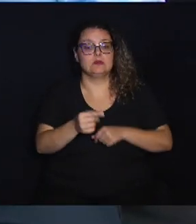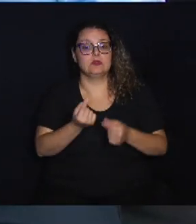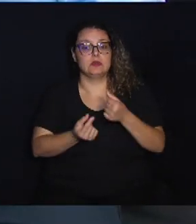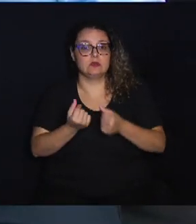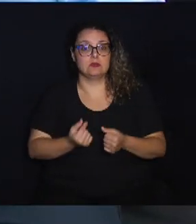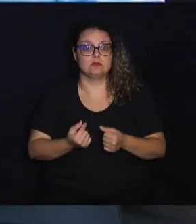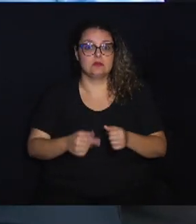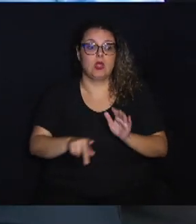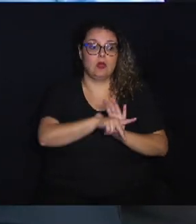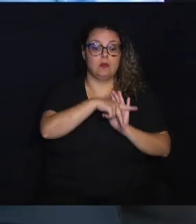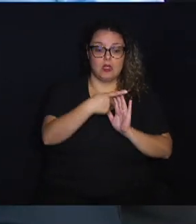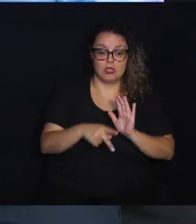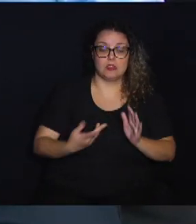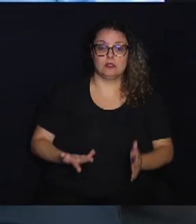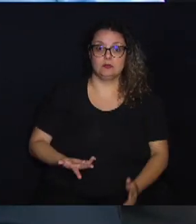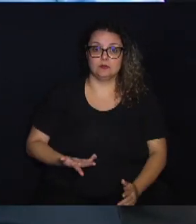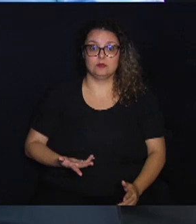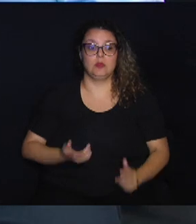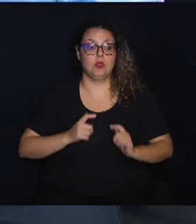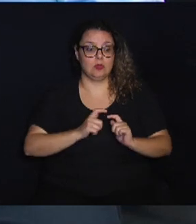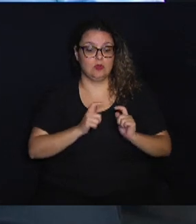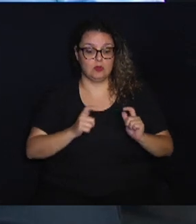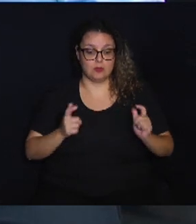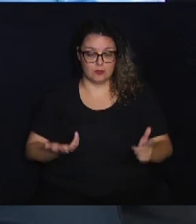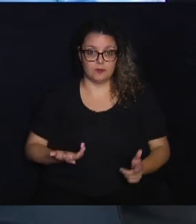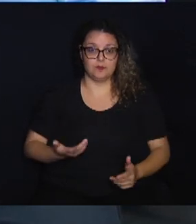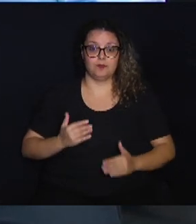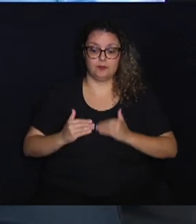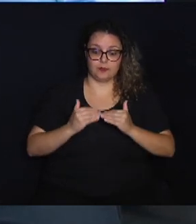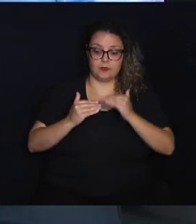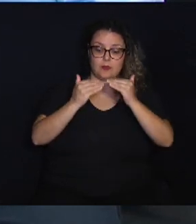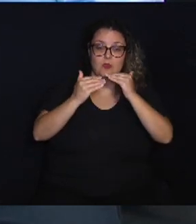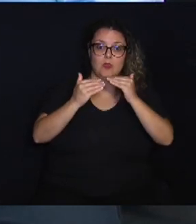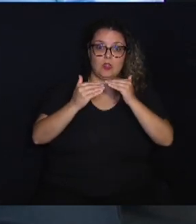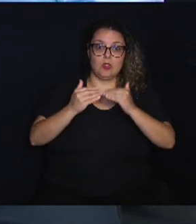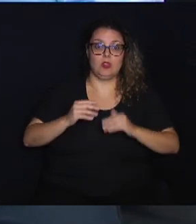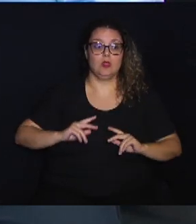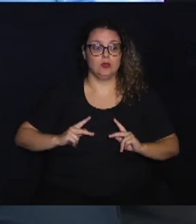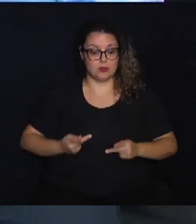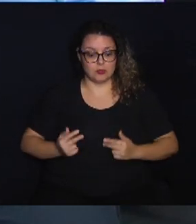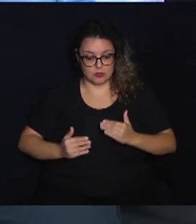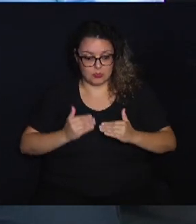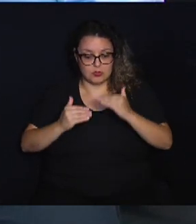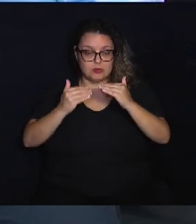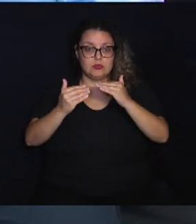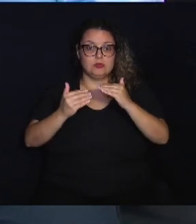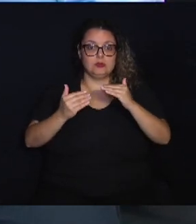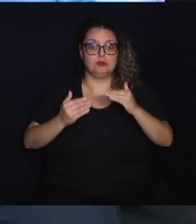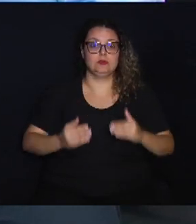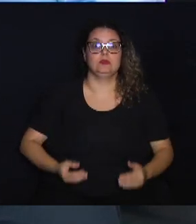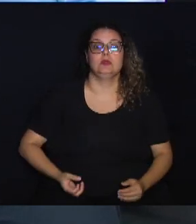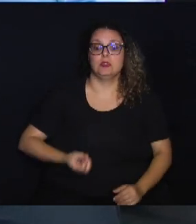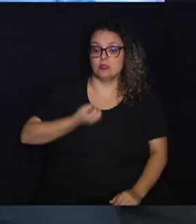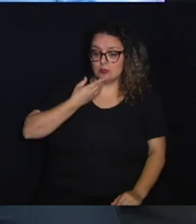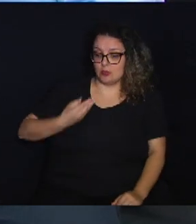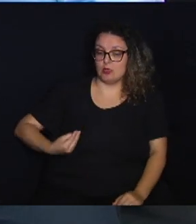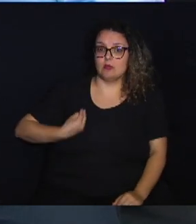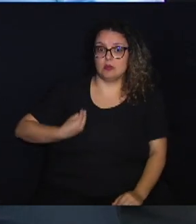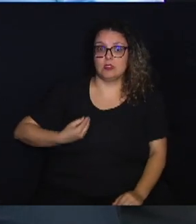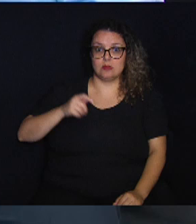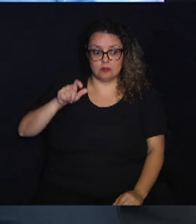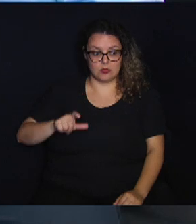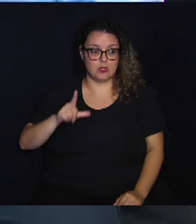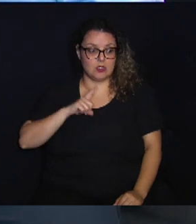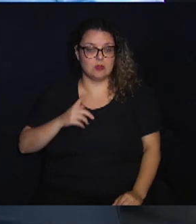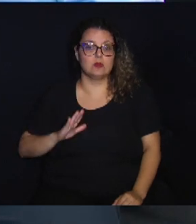faz parte do crescimento, do desenvolvimento do ser humano, né? Da boa vida que a pessoa vai ter quando